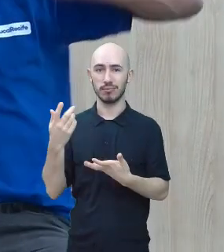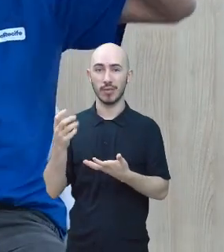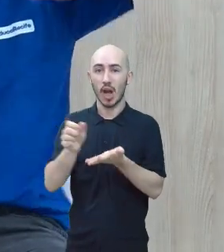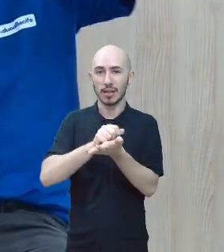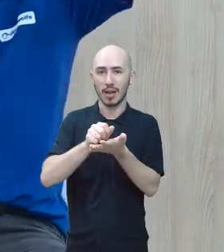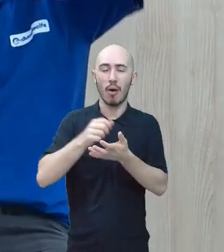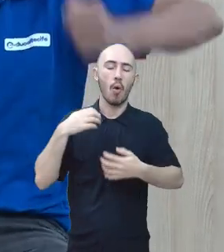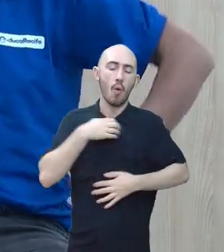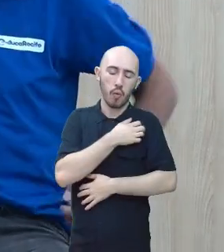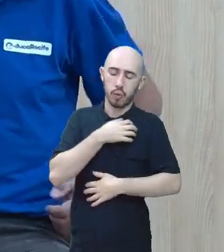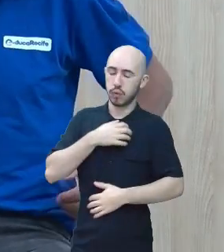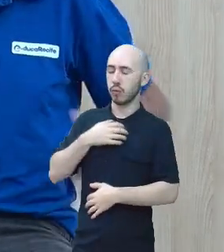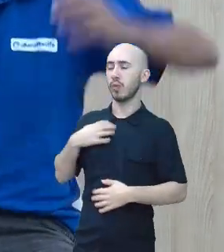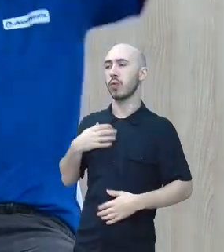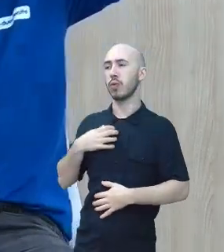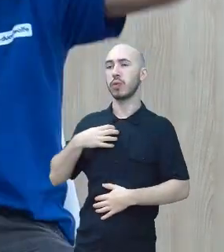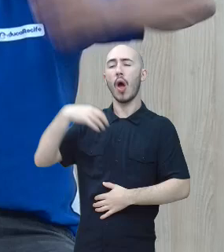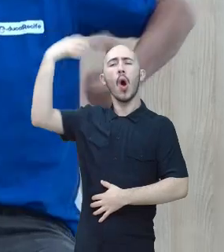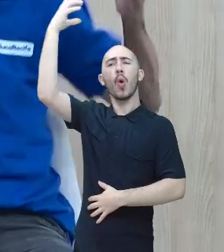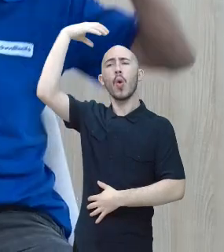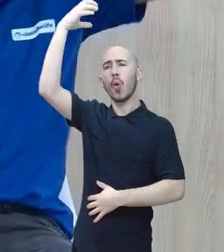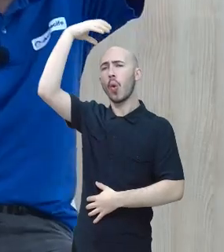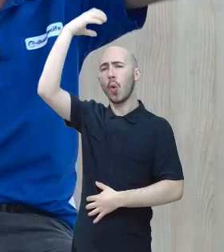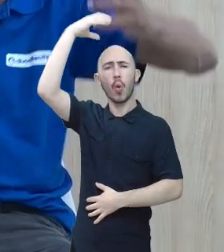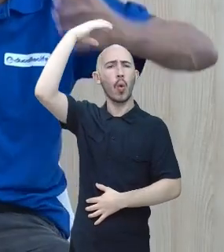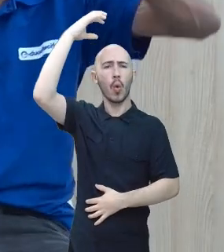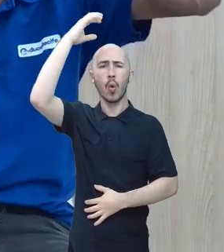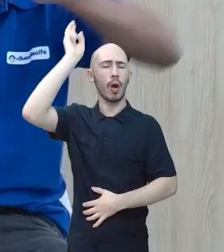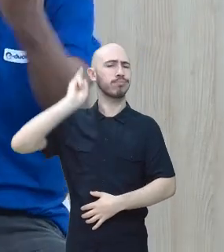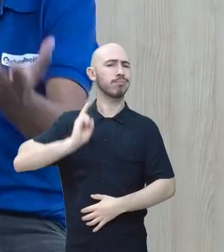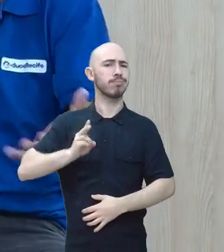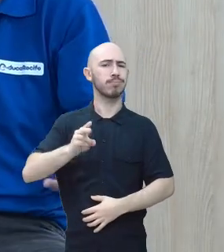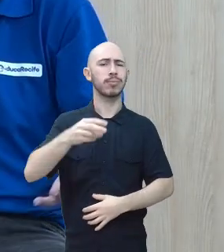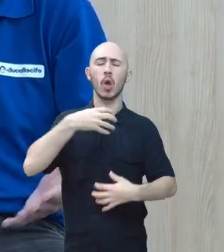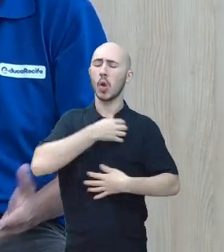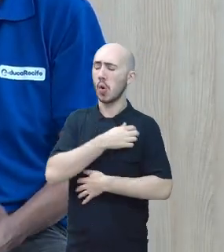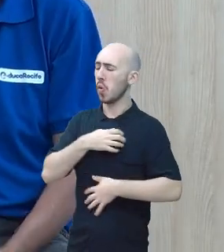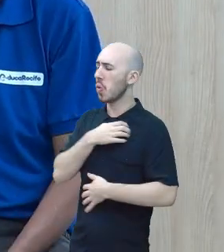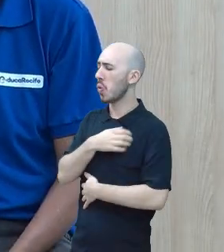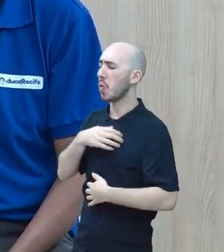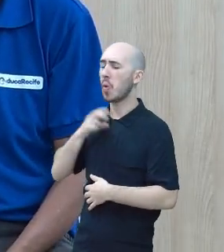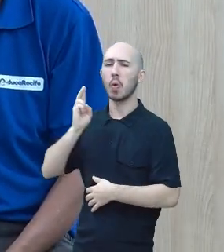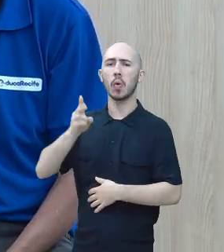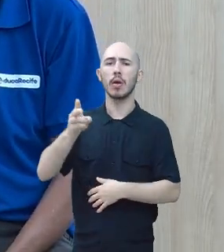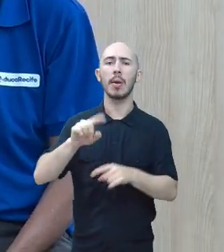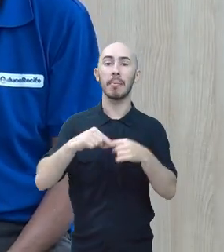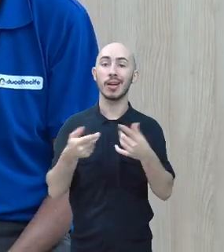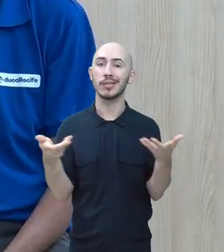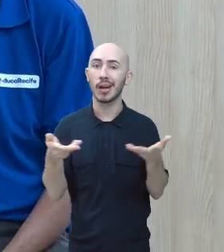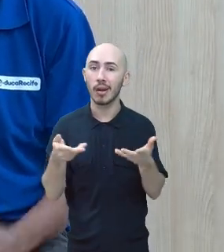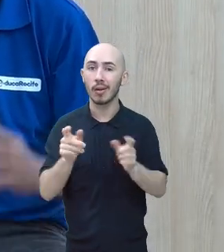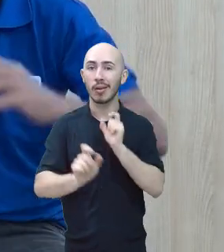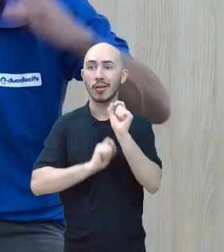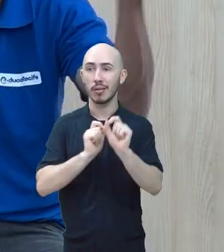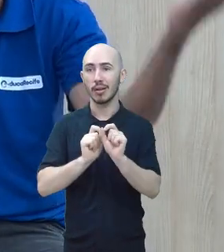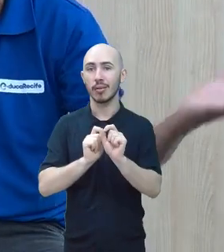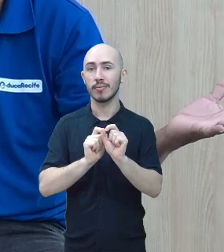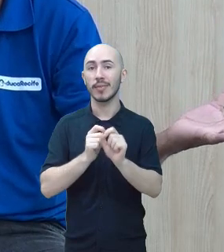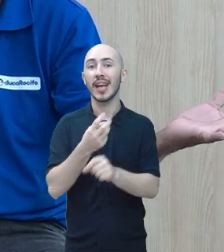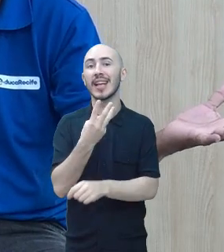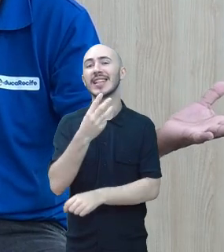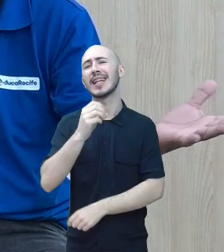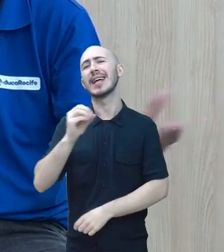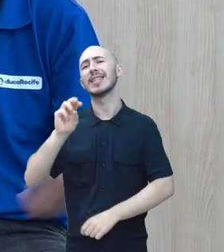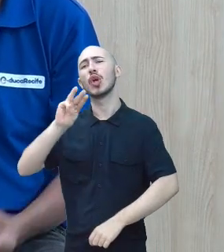ensaboava lá e deixava o chuveiro aberto. Então, me ensaboar lá, e água correndo. Agora, eu só, Alami, imagine 300